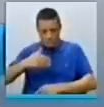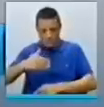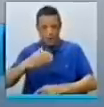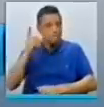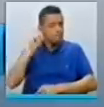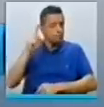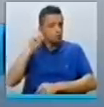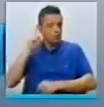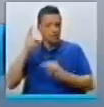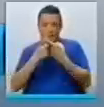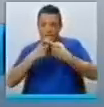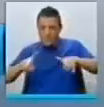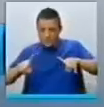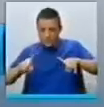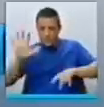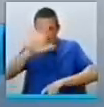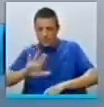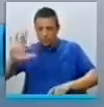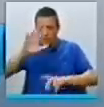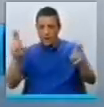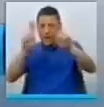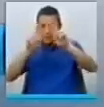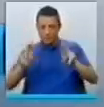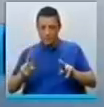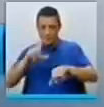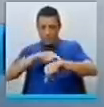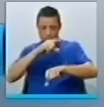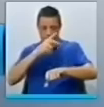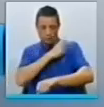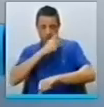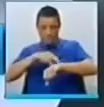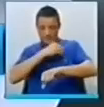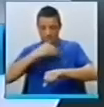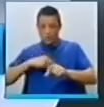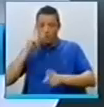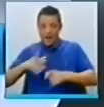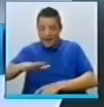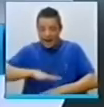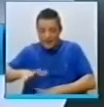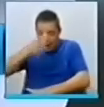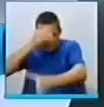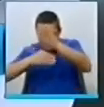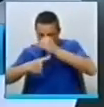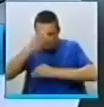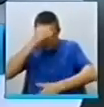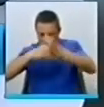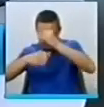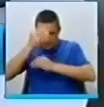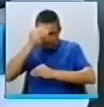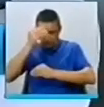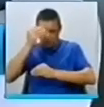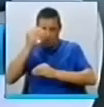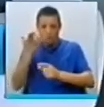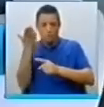que é marcar a diferença no Panorama nacional e internacional da faculdade de medicina naquilo que é a aprendizagem e este aspecto que eu lhe estou a falar agora por